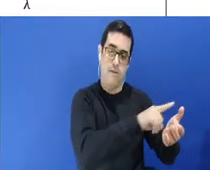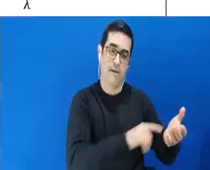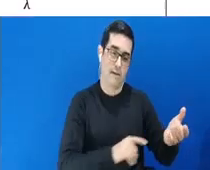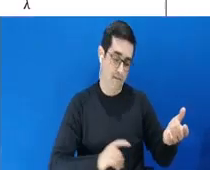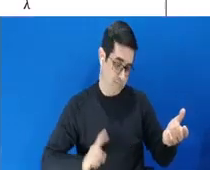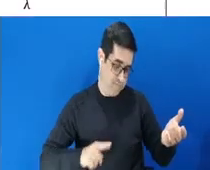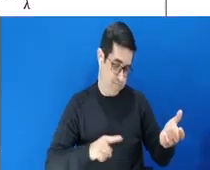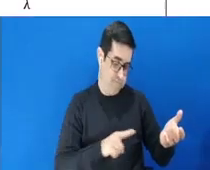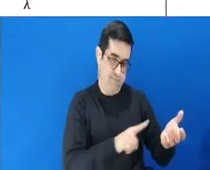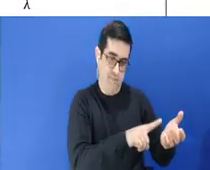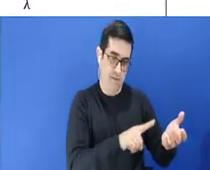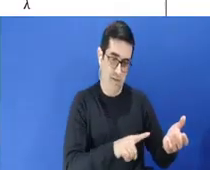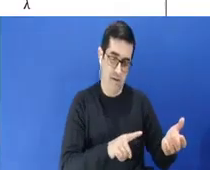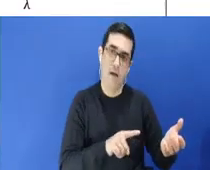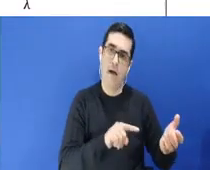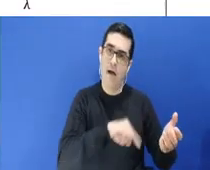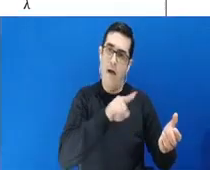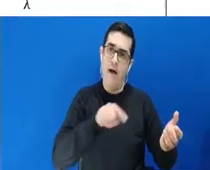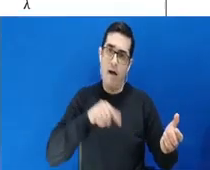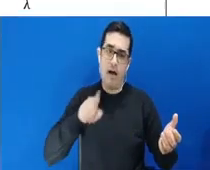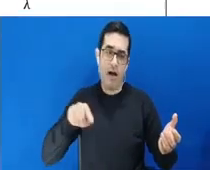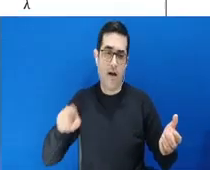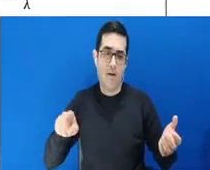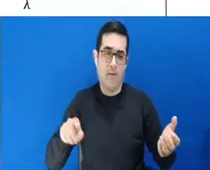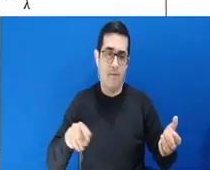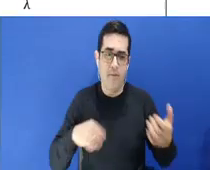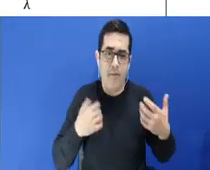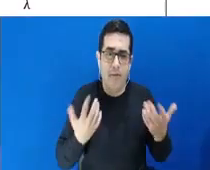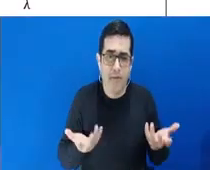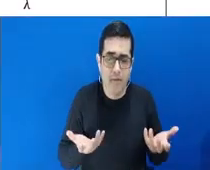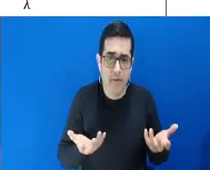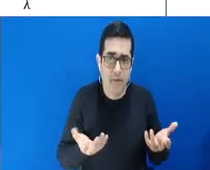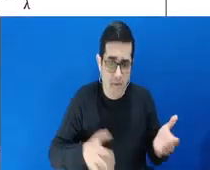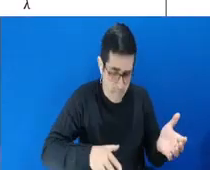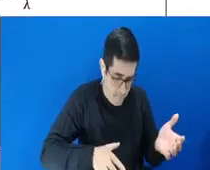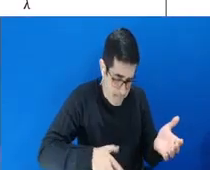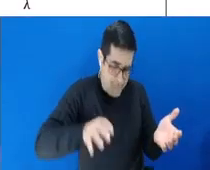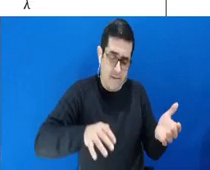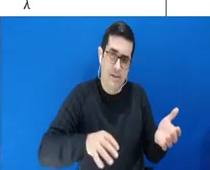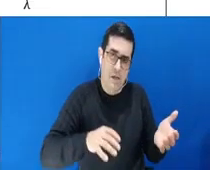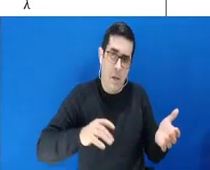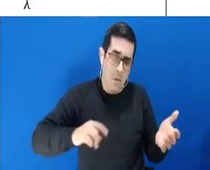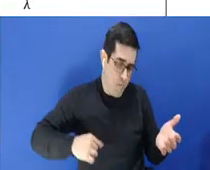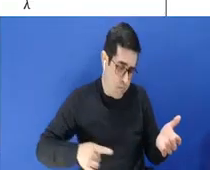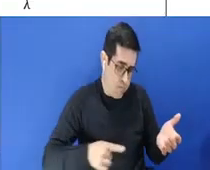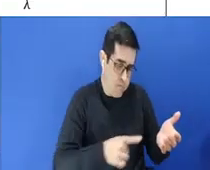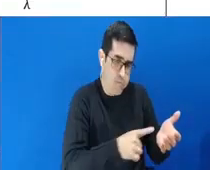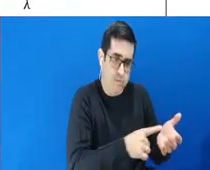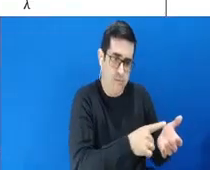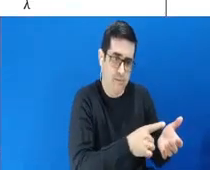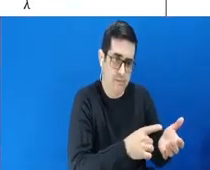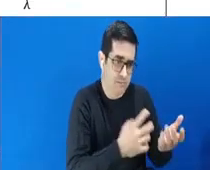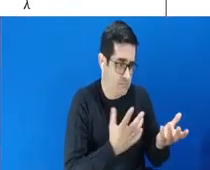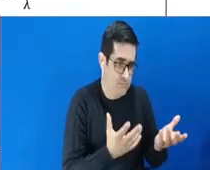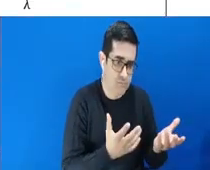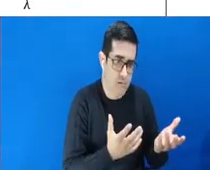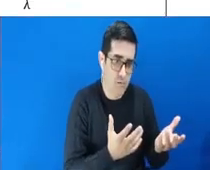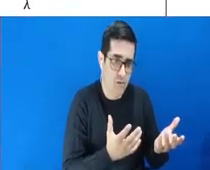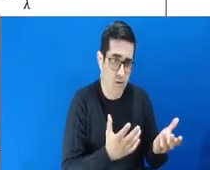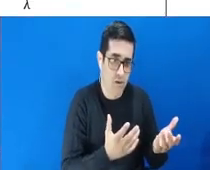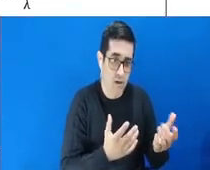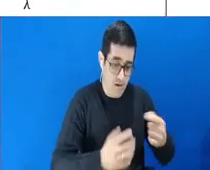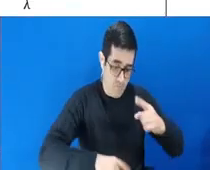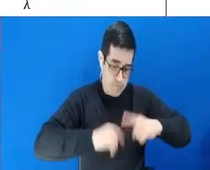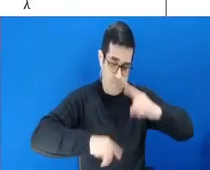dizer aonde está. Depois que eu puxei, eu não consigo dizer aonde está a minha corda do violão, porque ele tem essa característica de